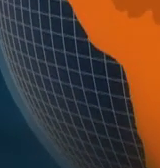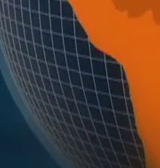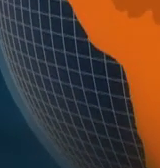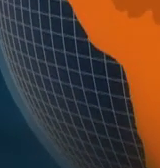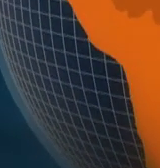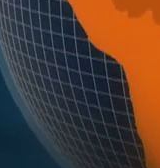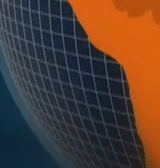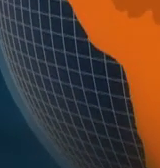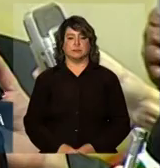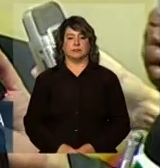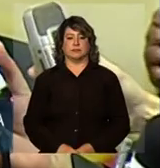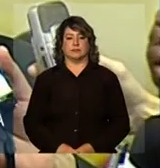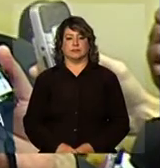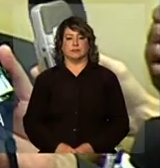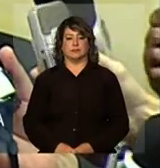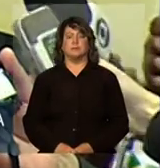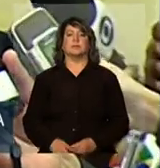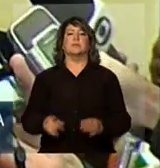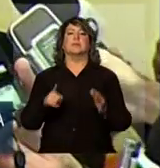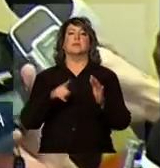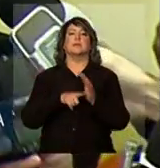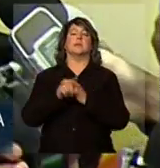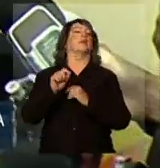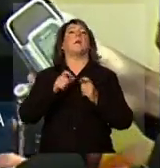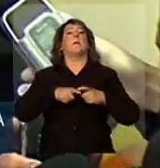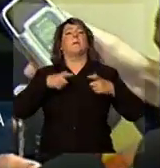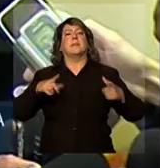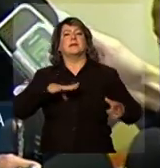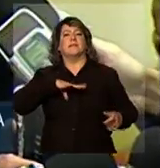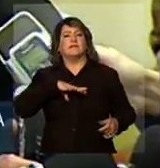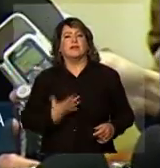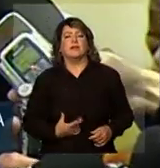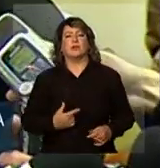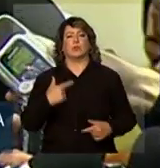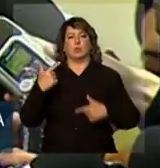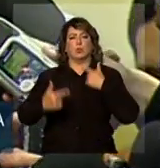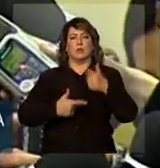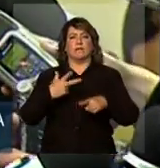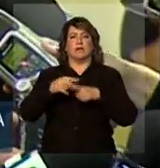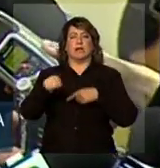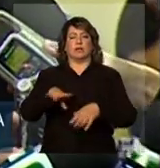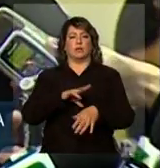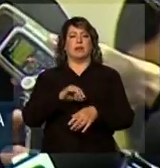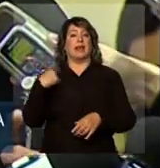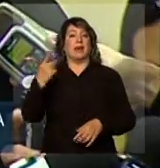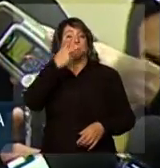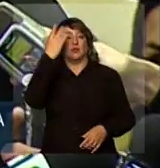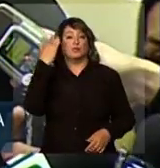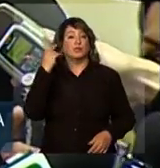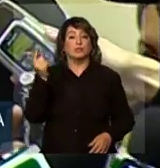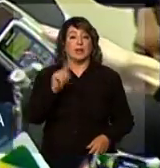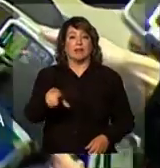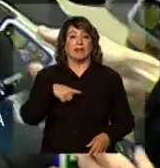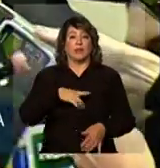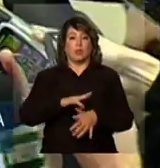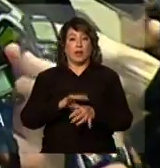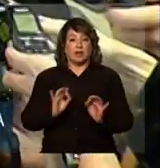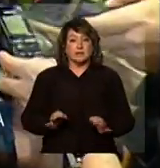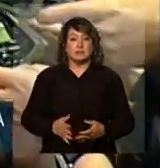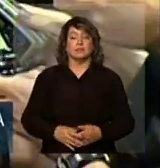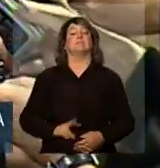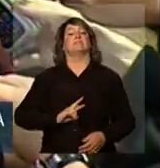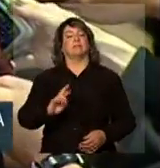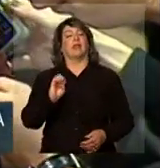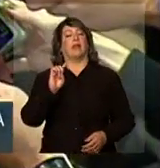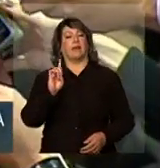o momento o maior desafio então para combater a doença no país essas pessoas que não sabe ainda que tem a doença é